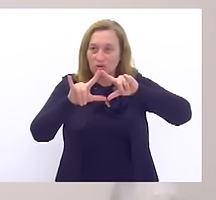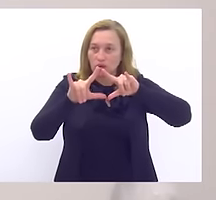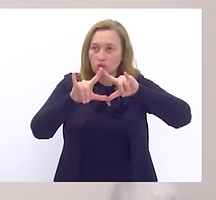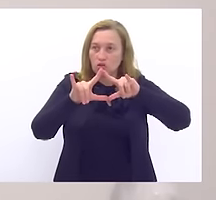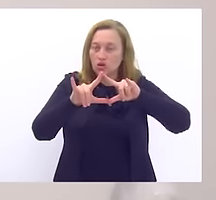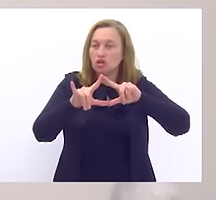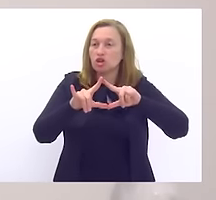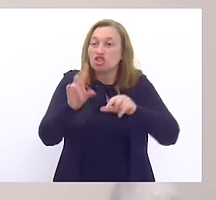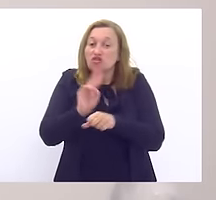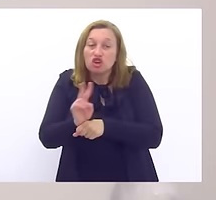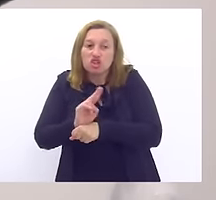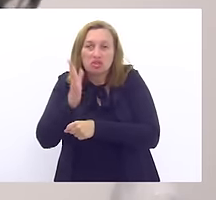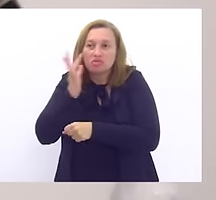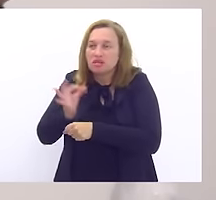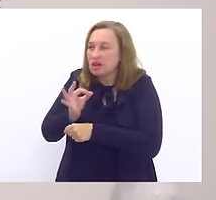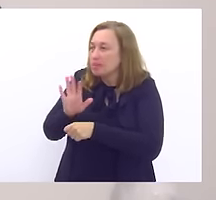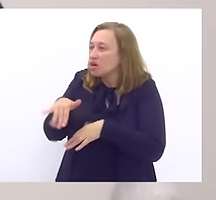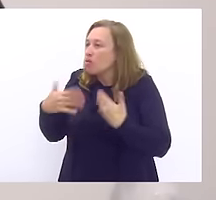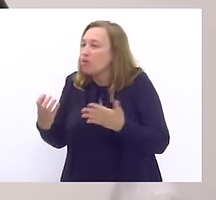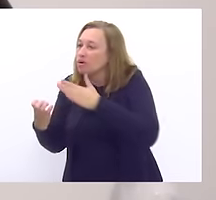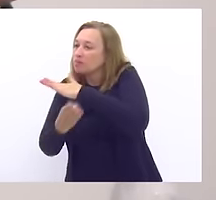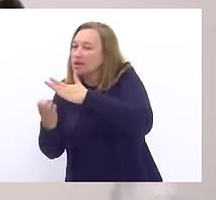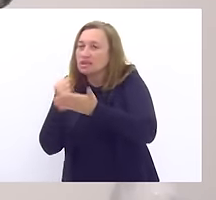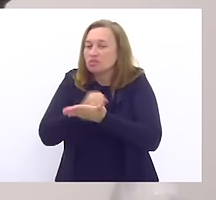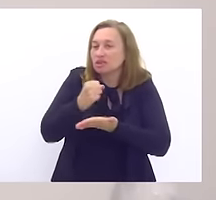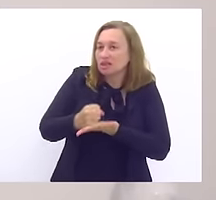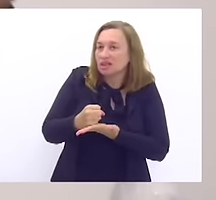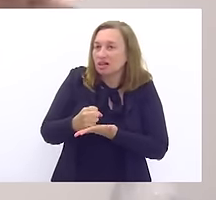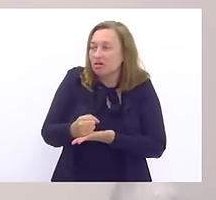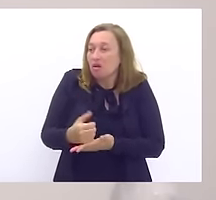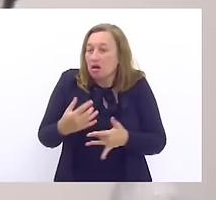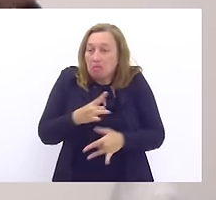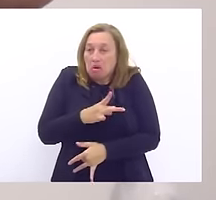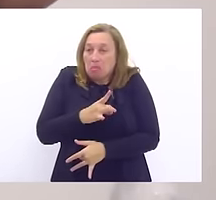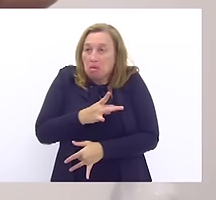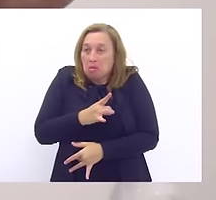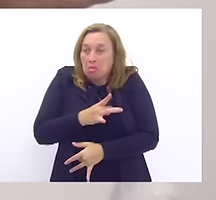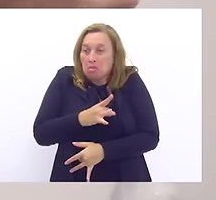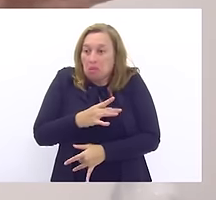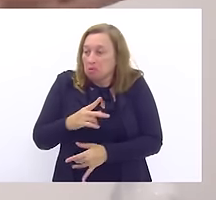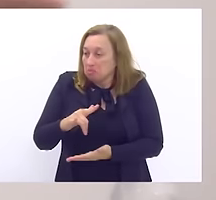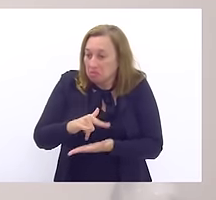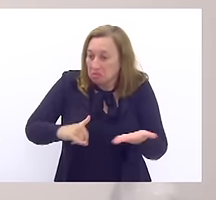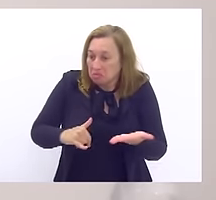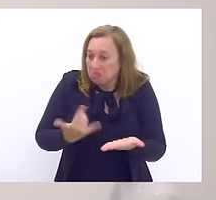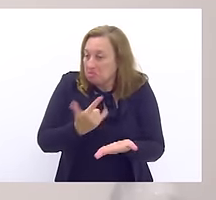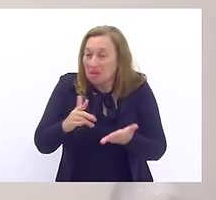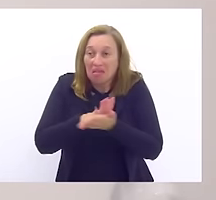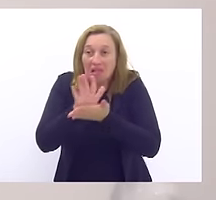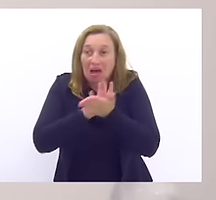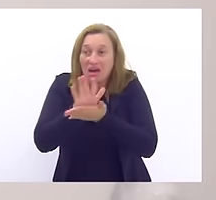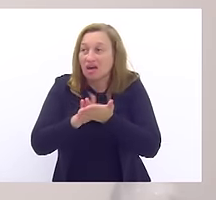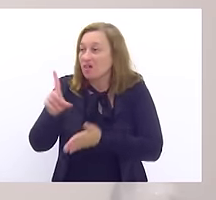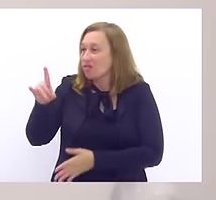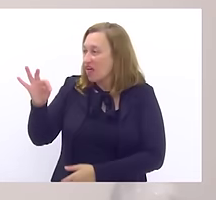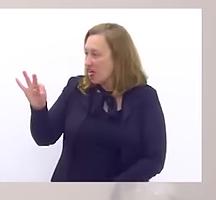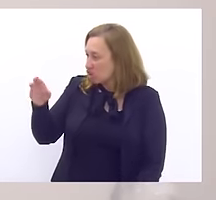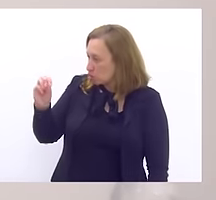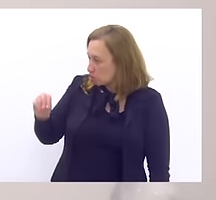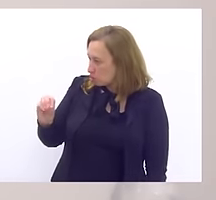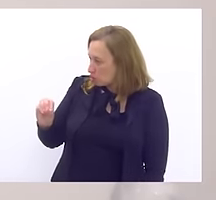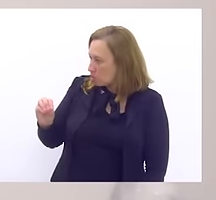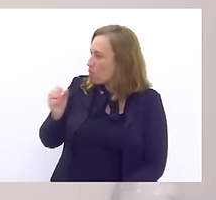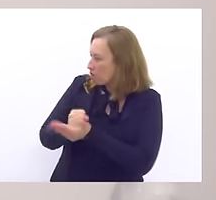vigia que não sabia dizer que empresa era contratada o cara apavora nem documentação eles têm é isso que o teto